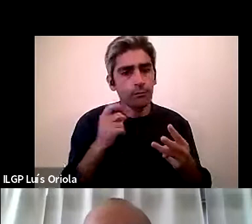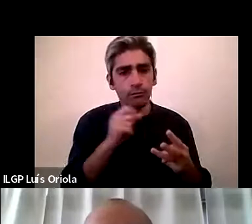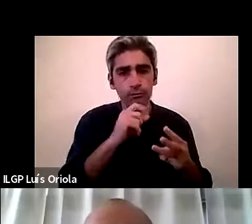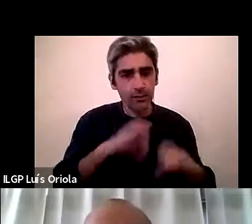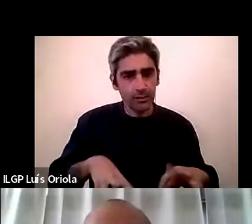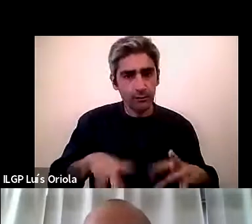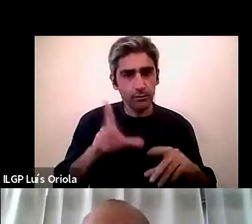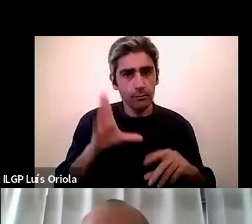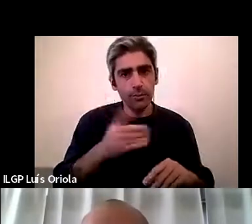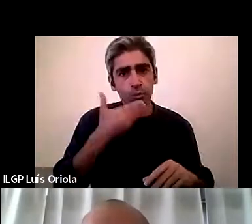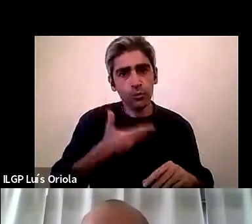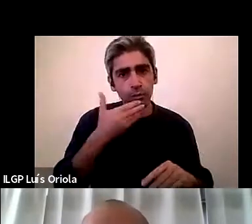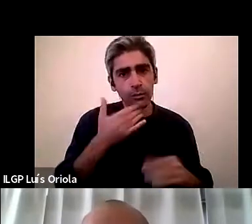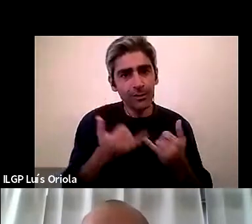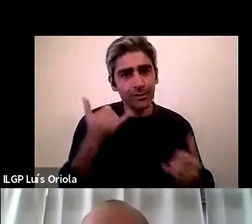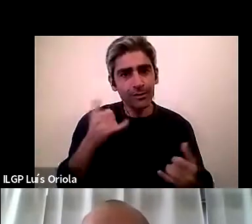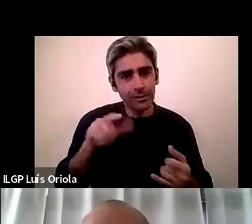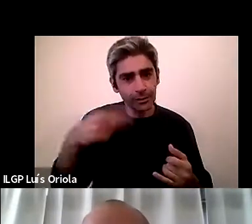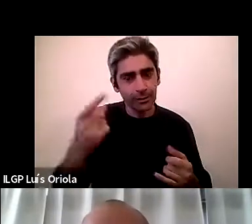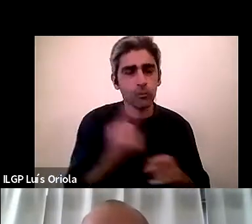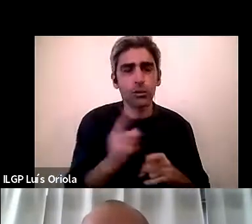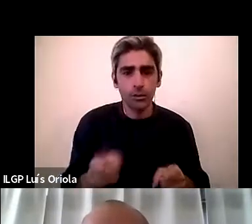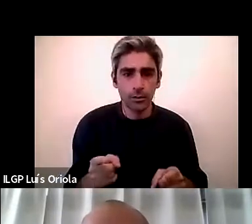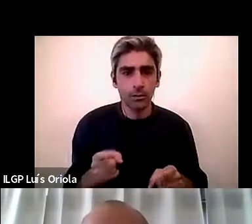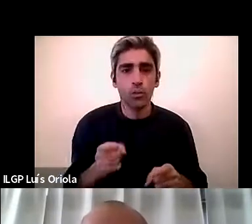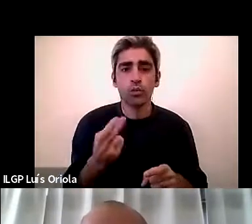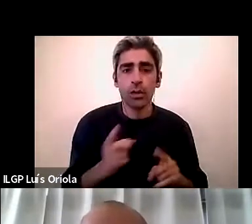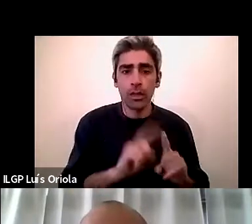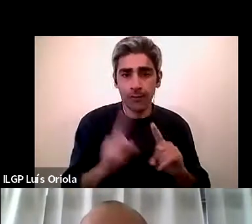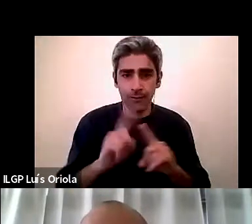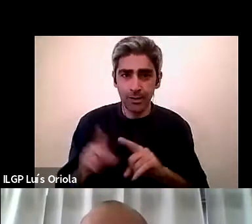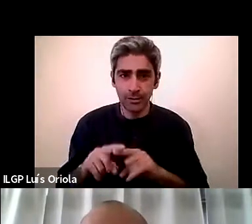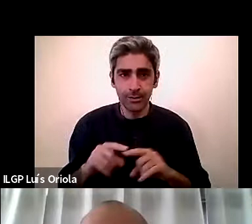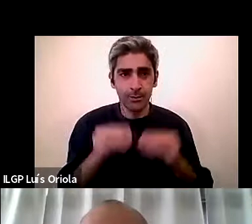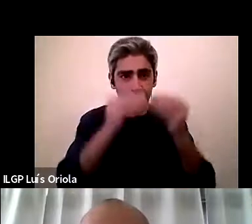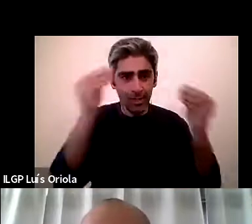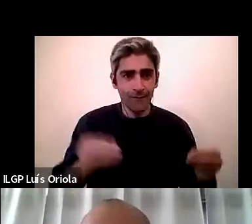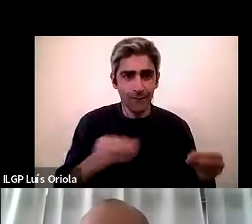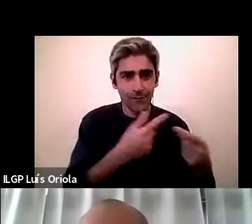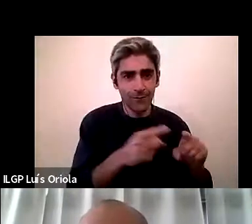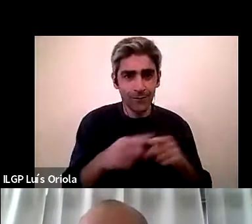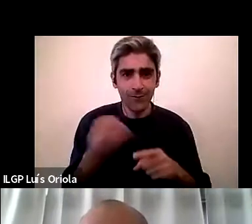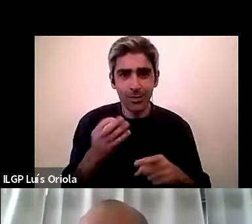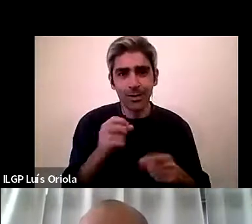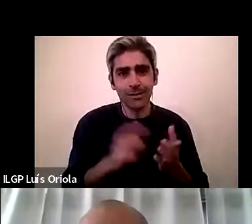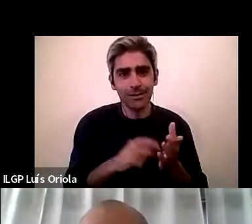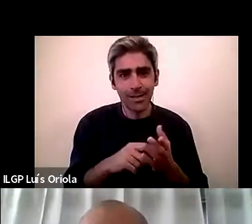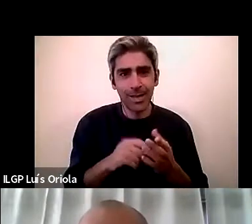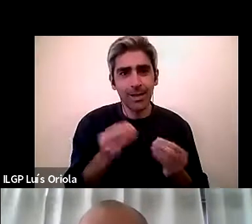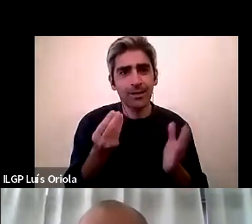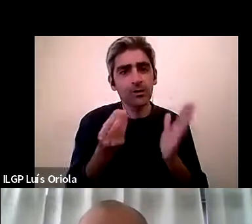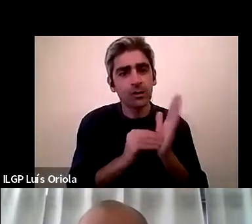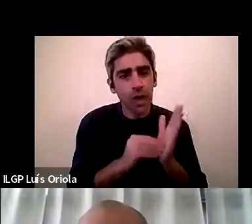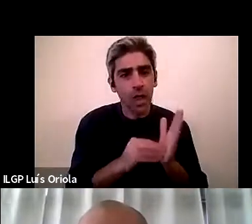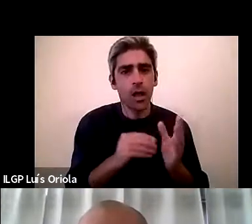mais competências digitais. E porquê? Porque para usar as diversas plataformas foi necessário instalarmos,